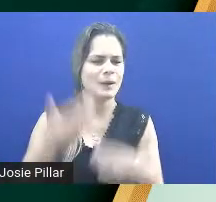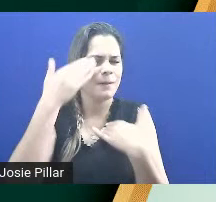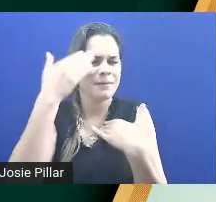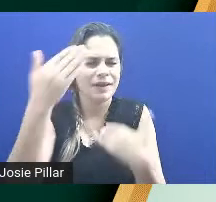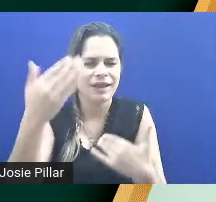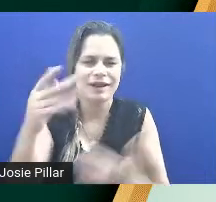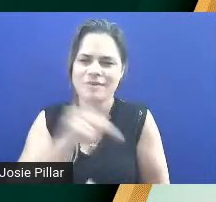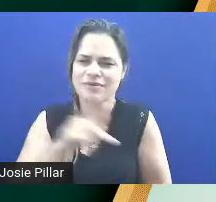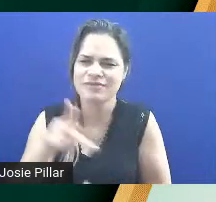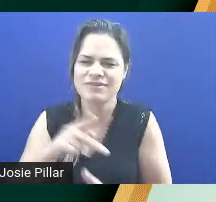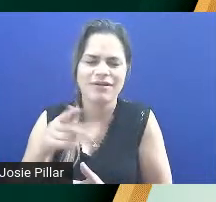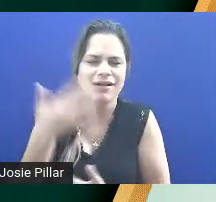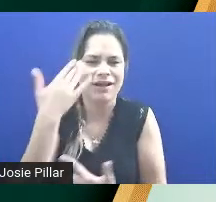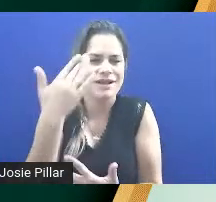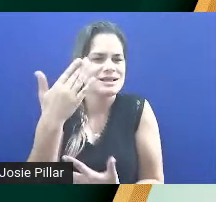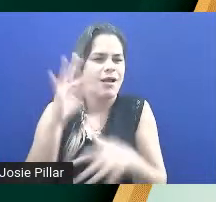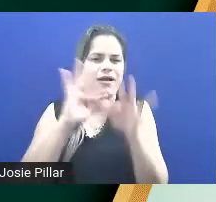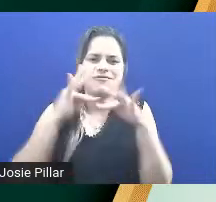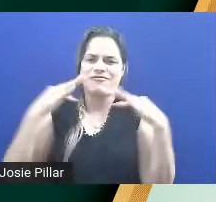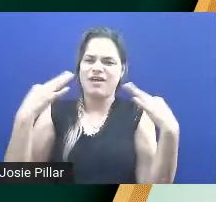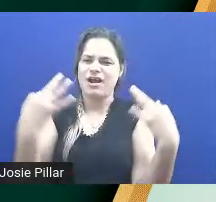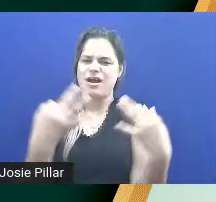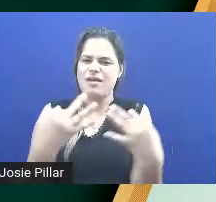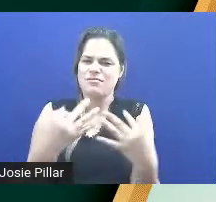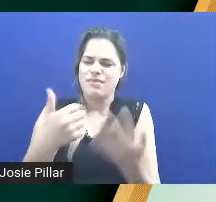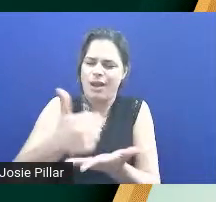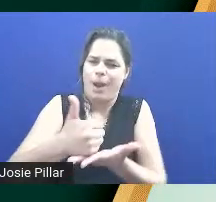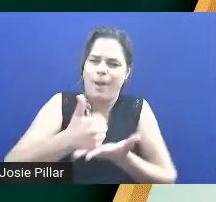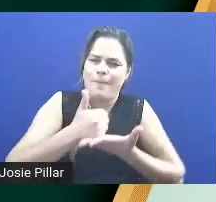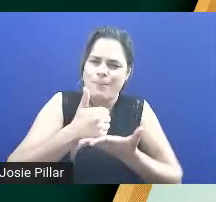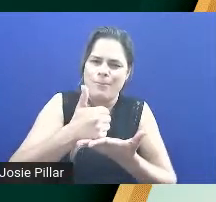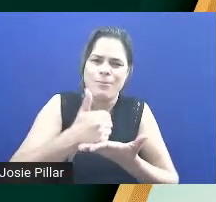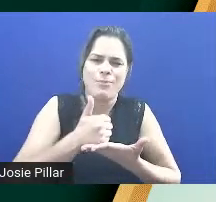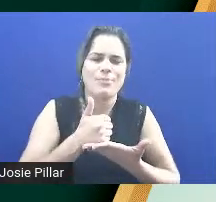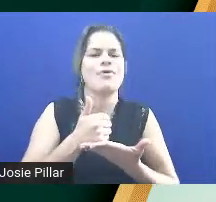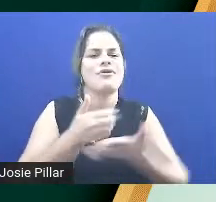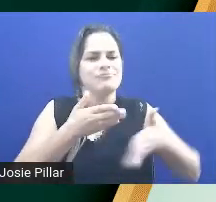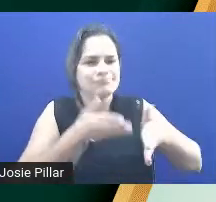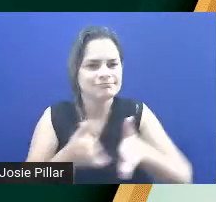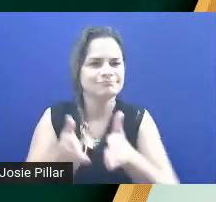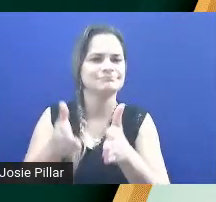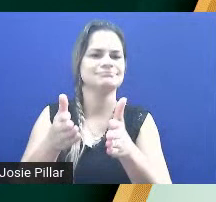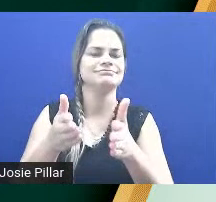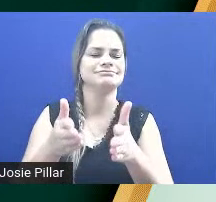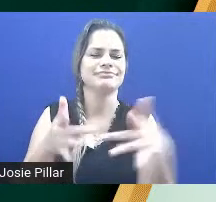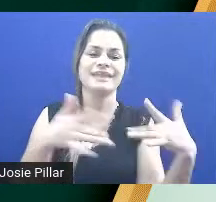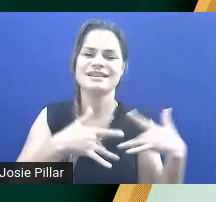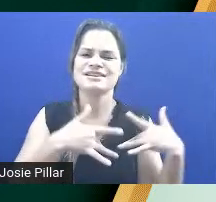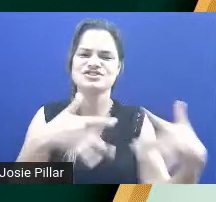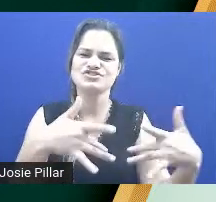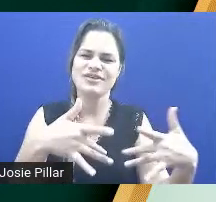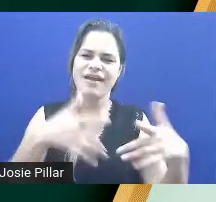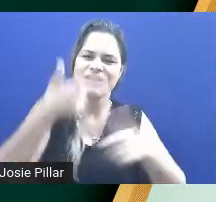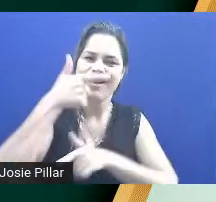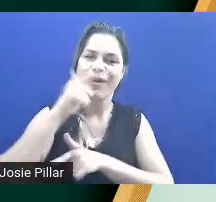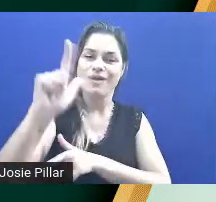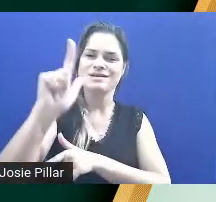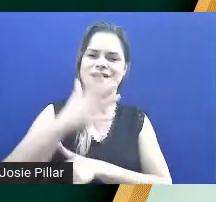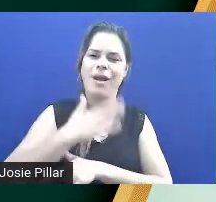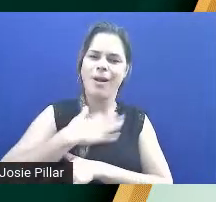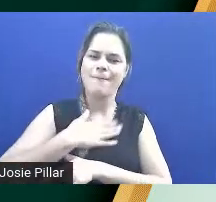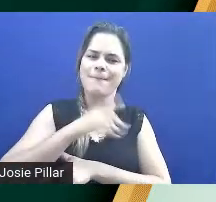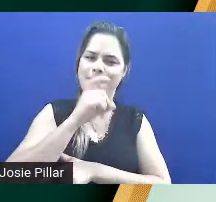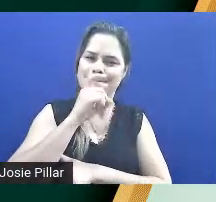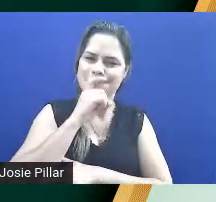agradecer a minha família, que sempre me deu todo o apoio e suporte durante essa jornada, e dedicar essa conquista ao meu pai e ao meu avô,